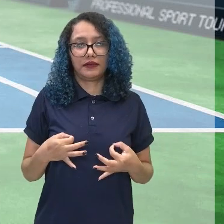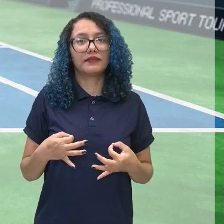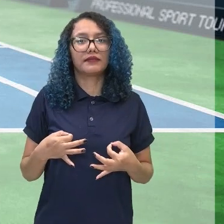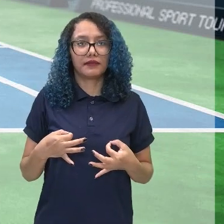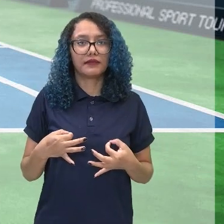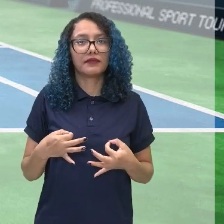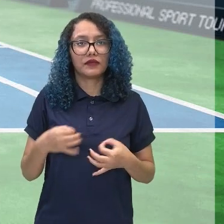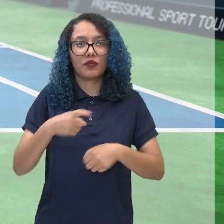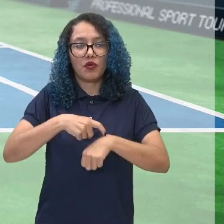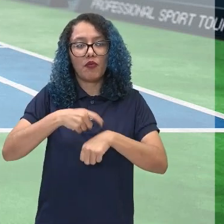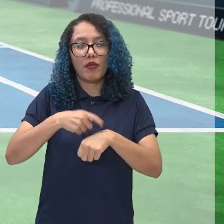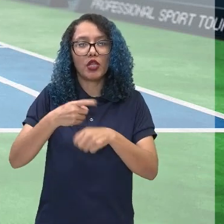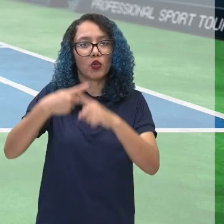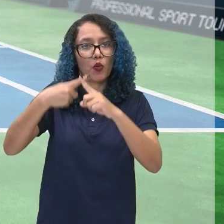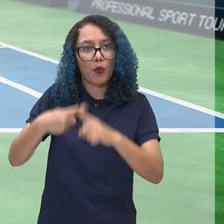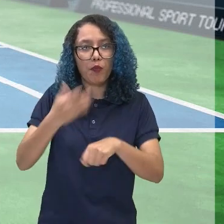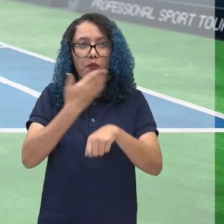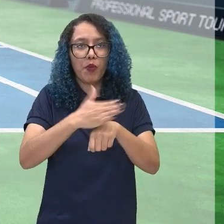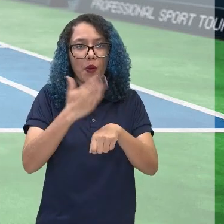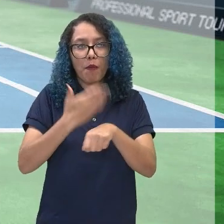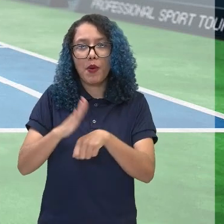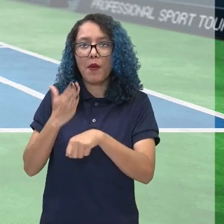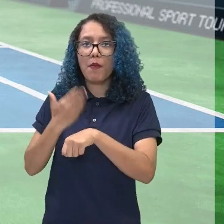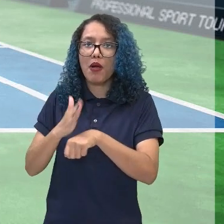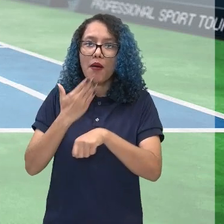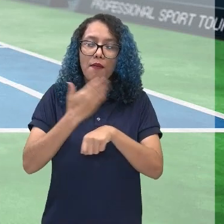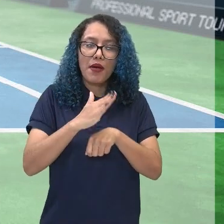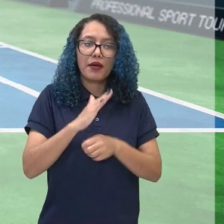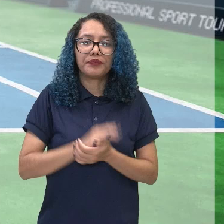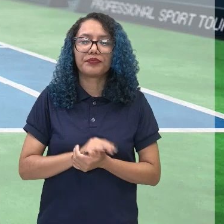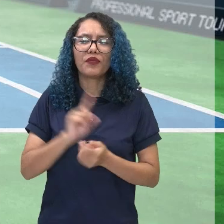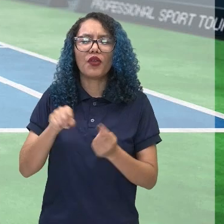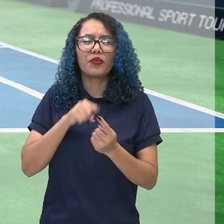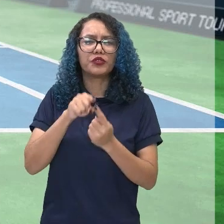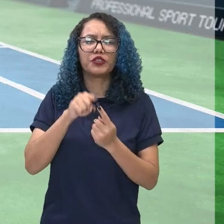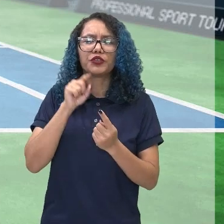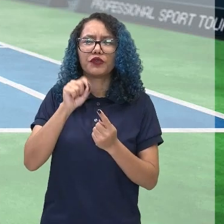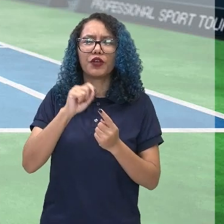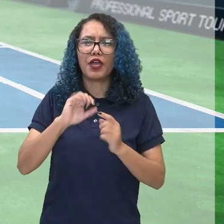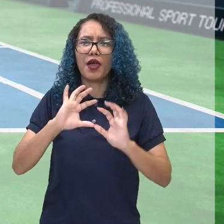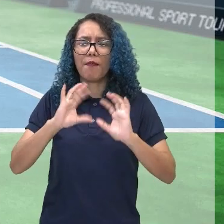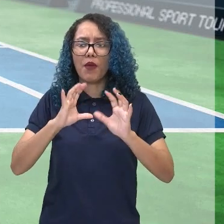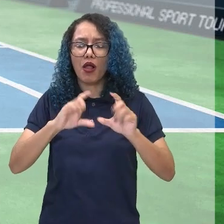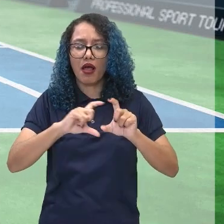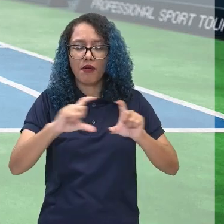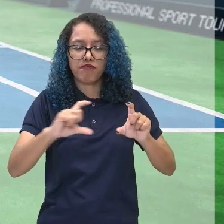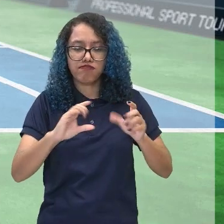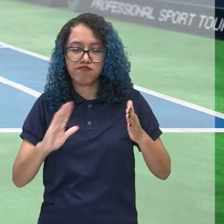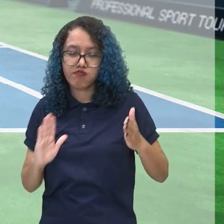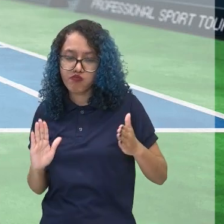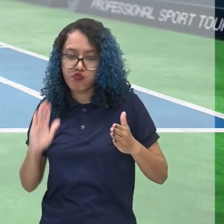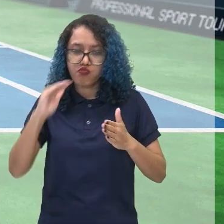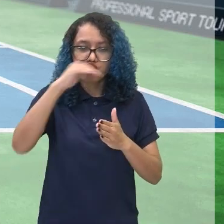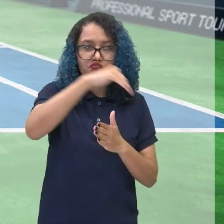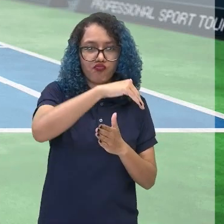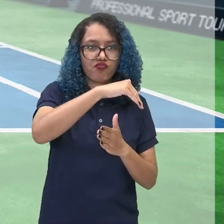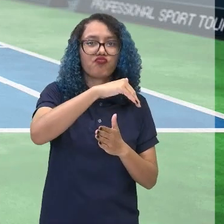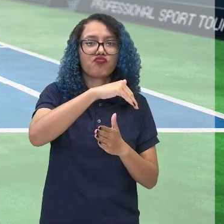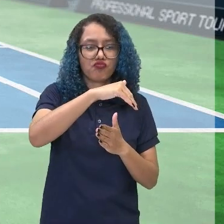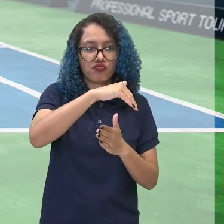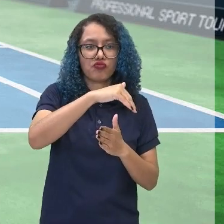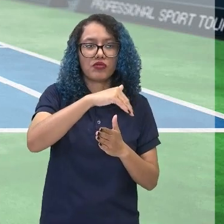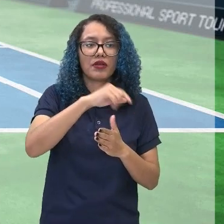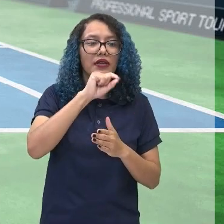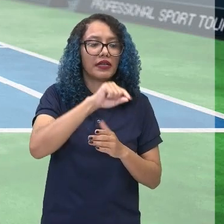estão praticando. O objetivo do jogo ele é rebater a bola sobre a rede para o lado adversário, de forma que ele não